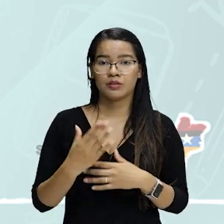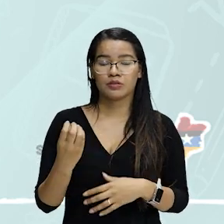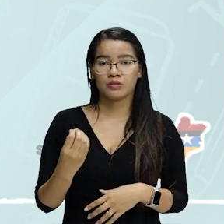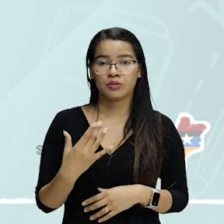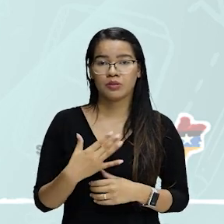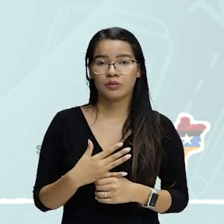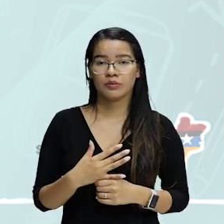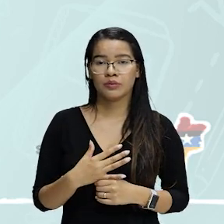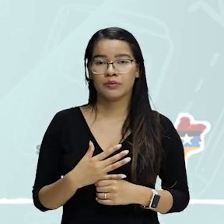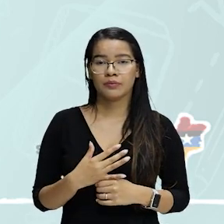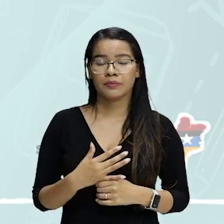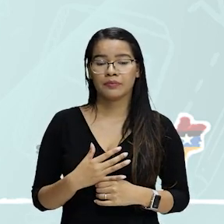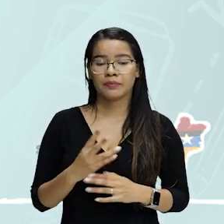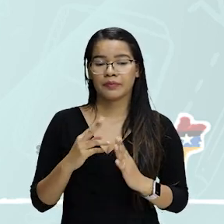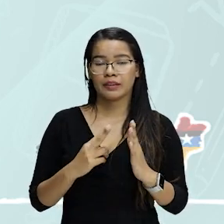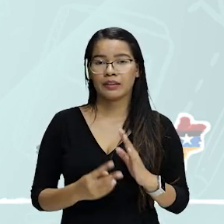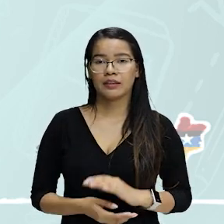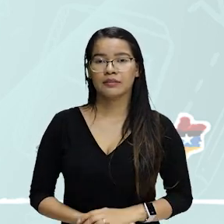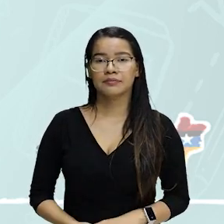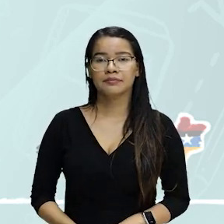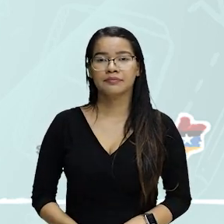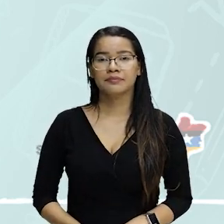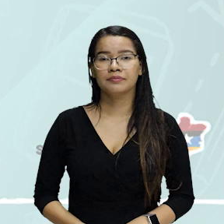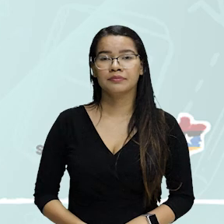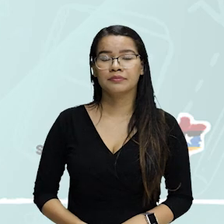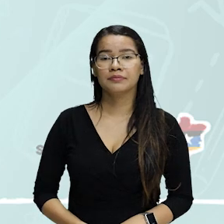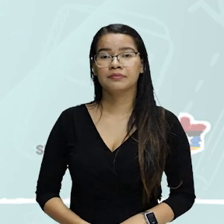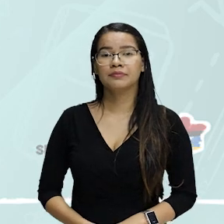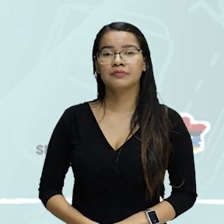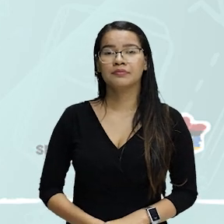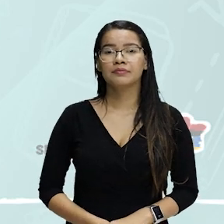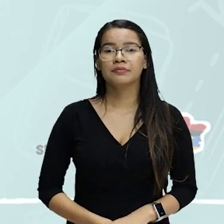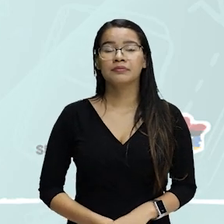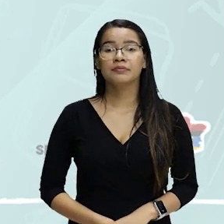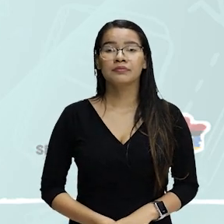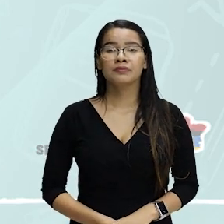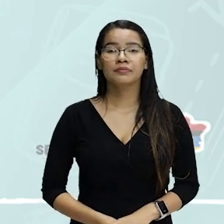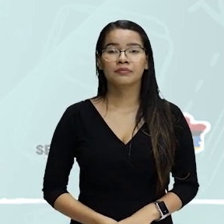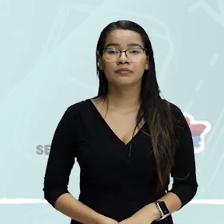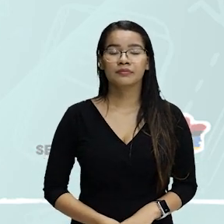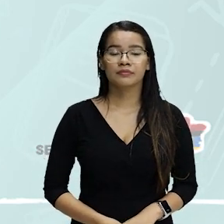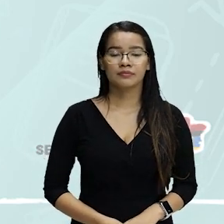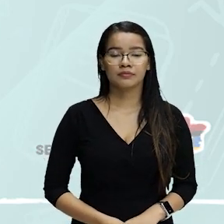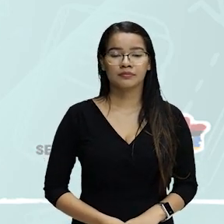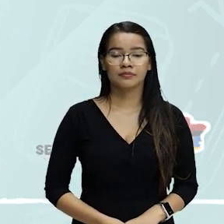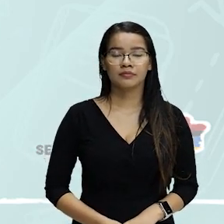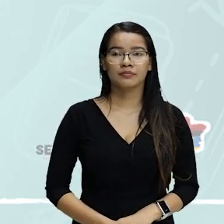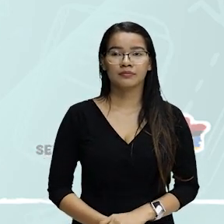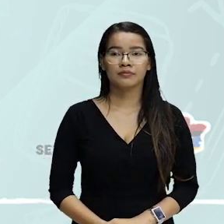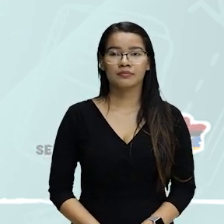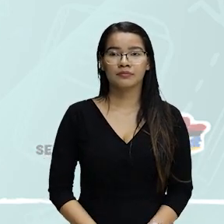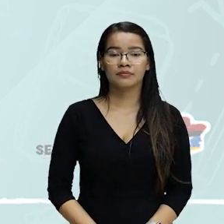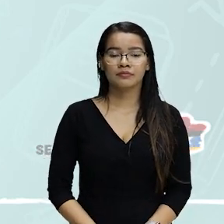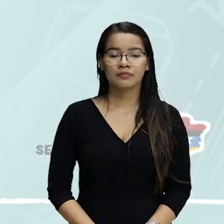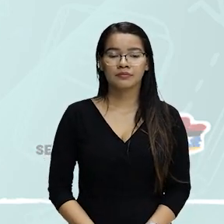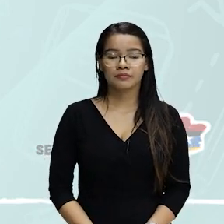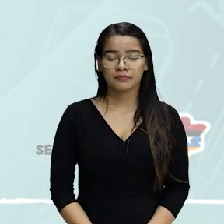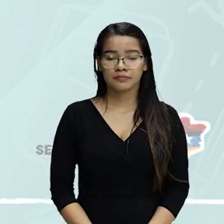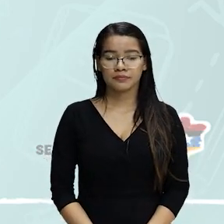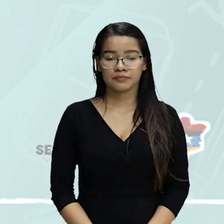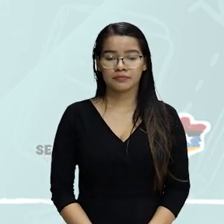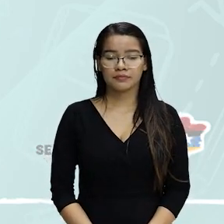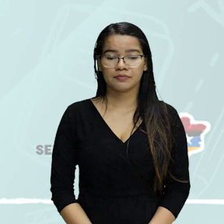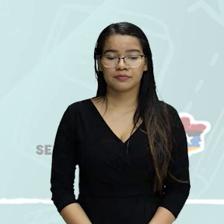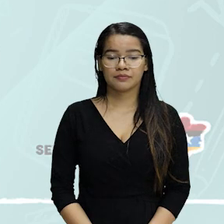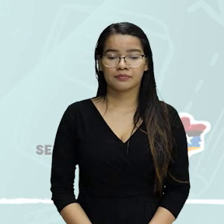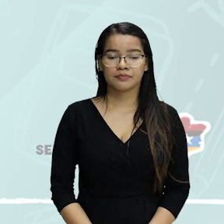Cabral de Melo Neto. O meu nome é Severino, não tenho outro de pia, como há muitos severinos, que é santo de Romaria. Deram